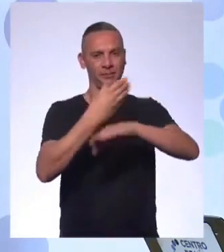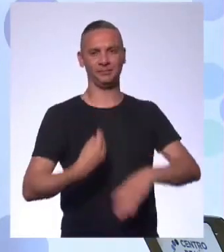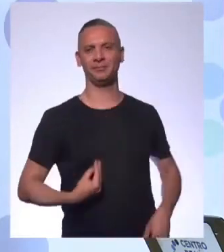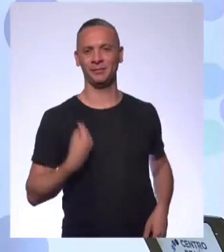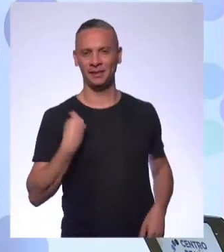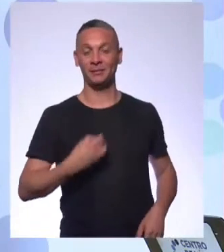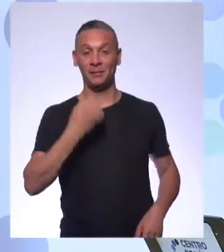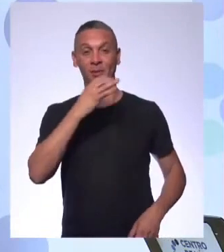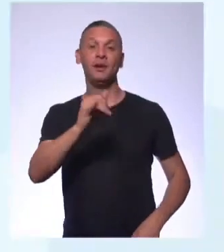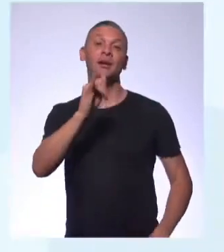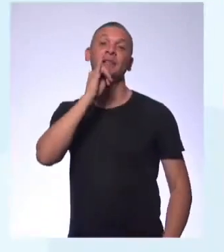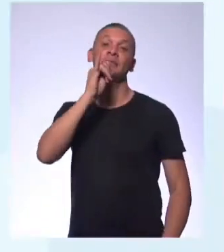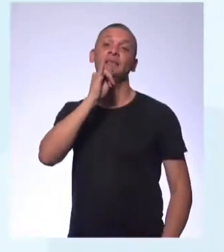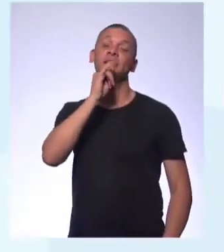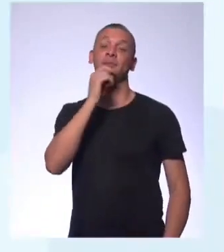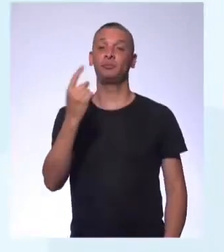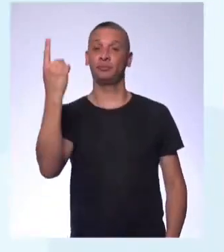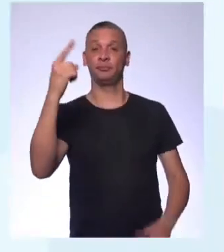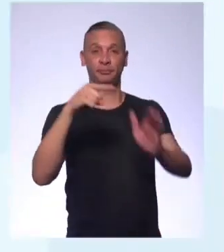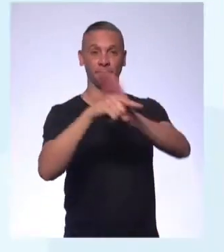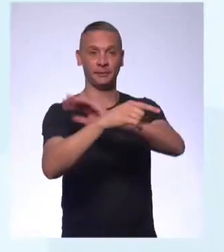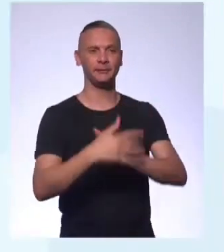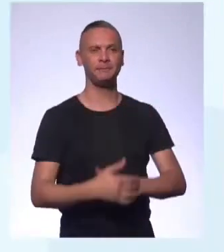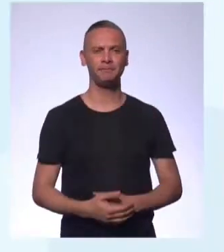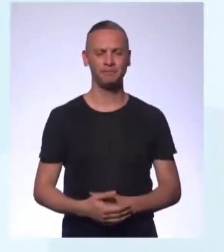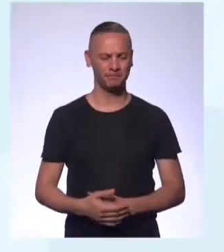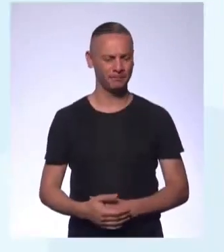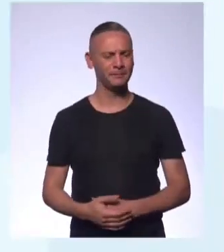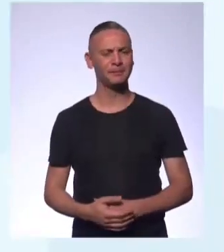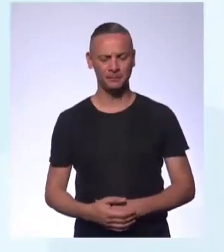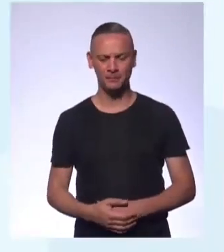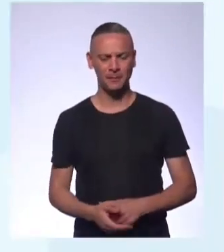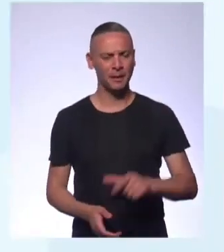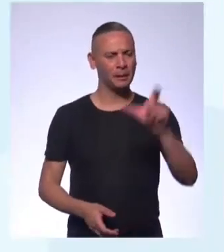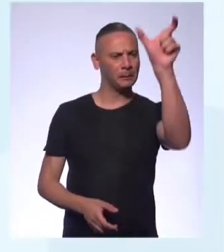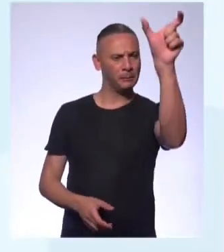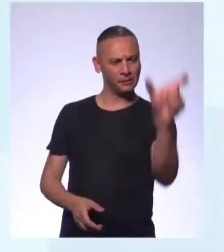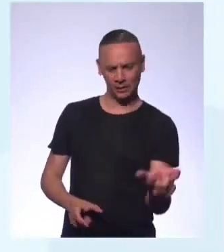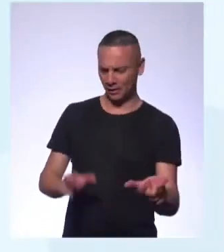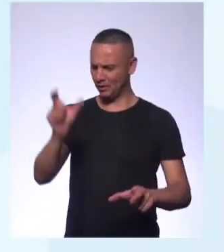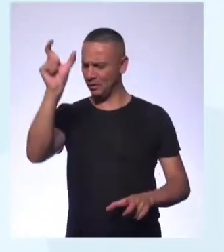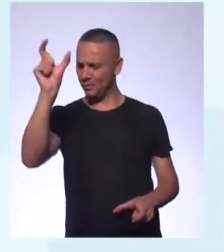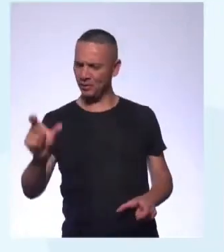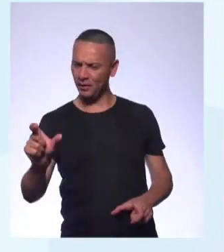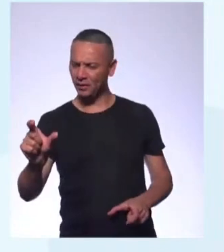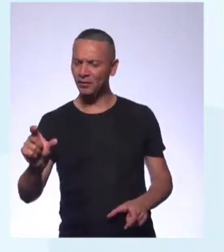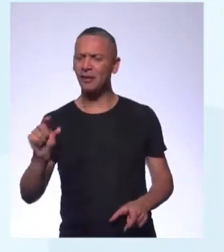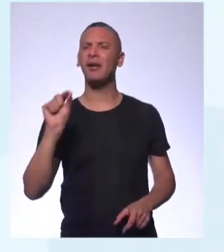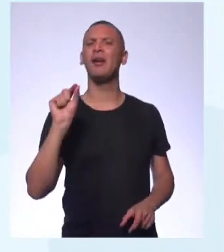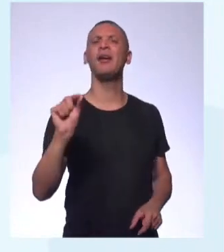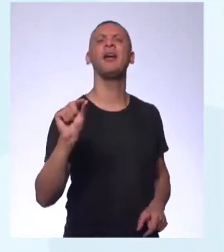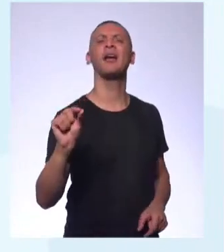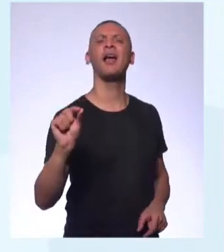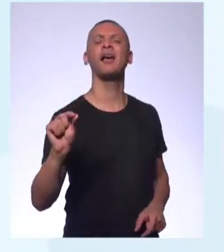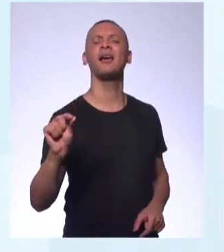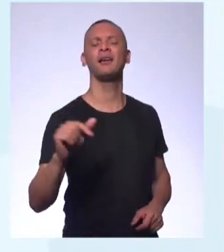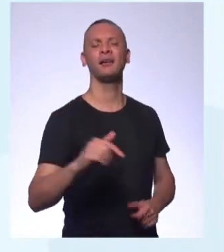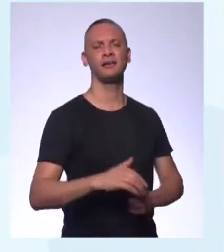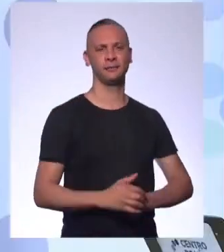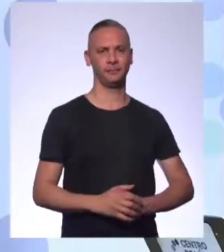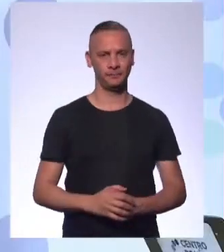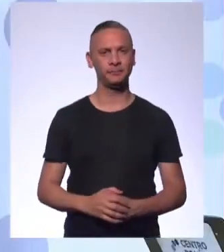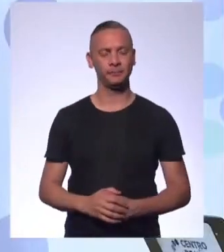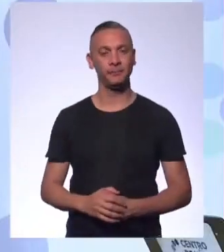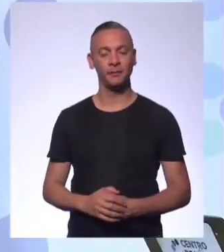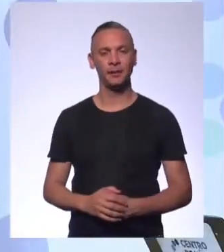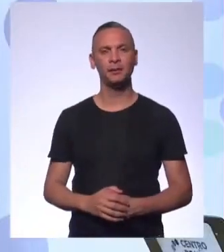bem dinâmico. Por exemplo, a primeira pergunta é: quem são os personagens do conto O Único Assassinato de Cazuza? Então, ou seja, quem